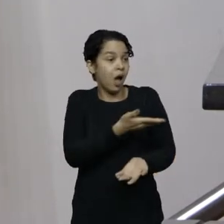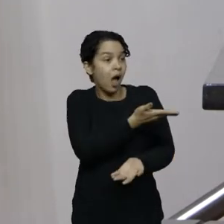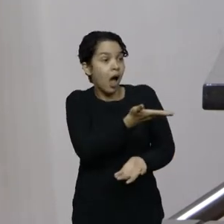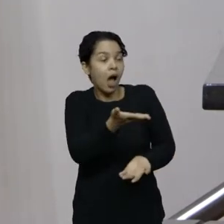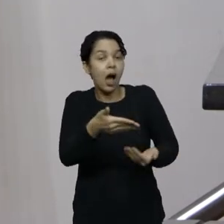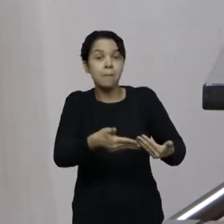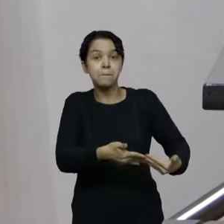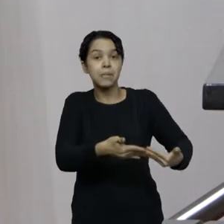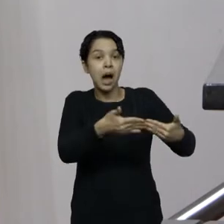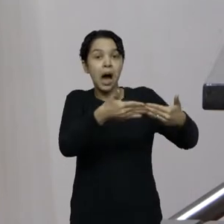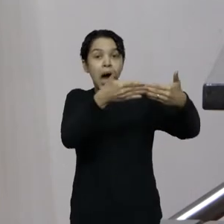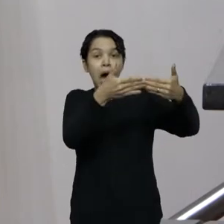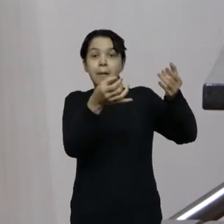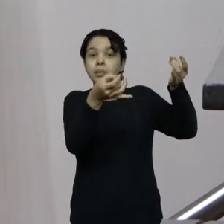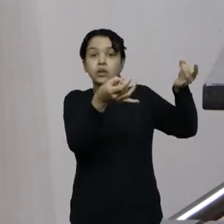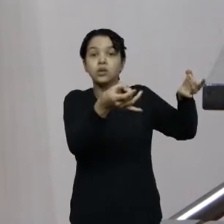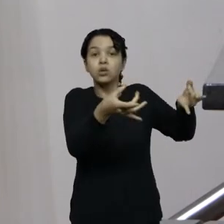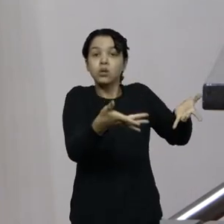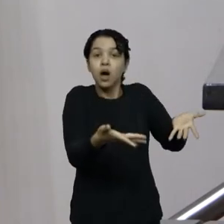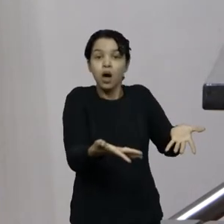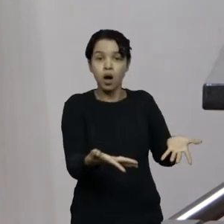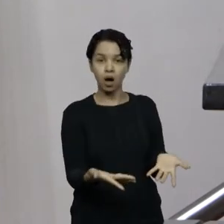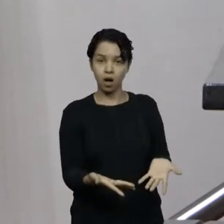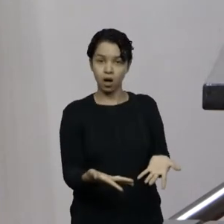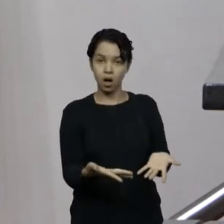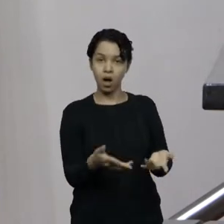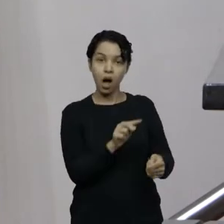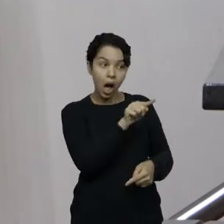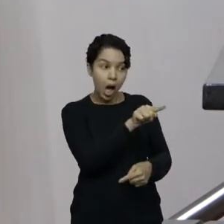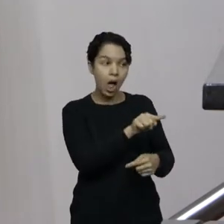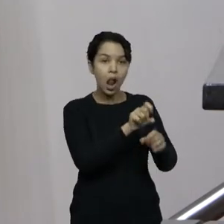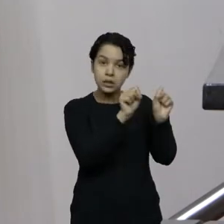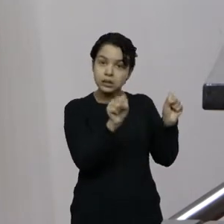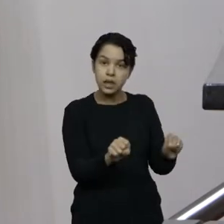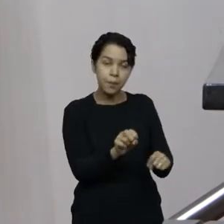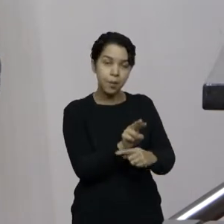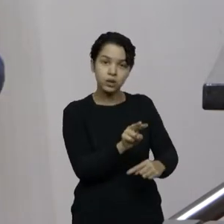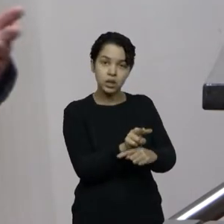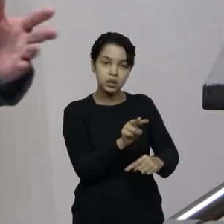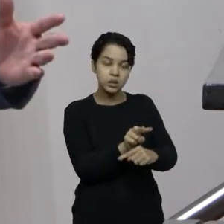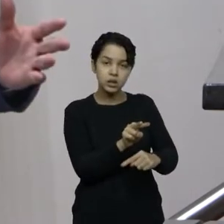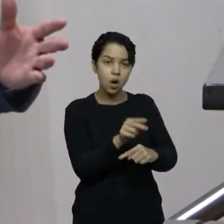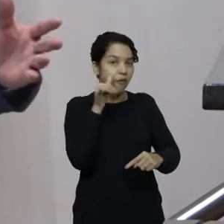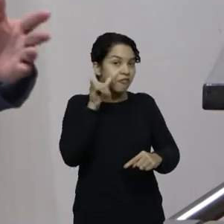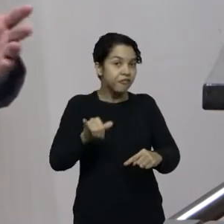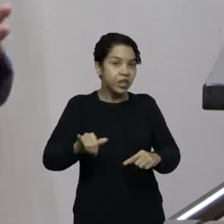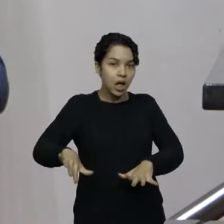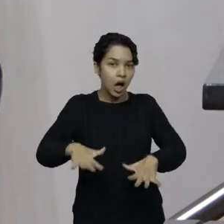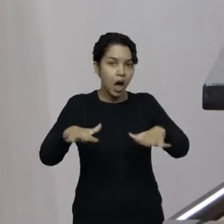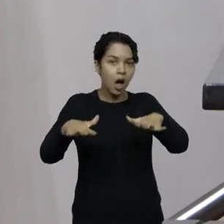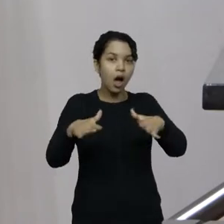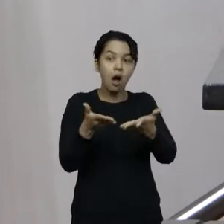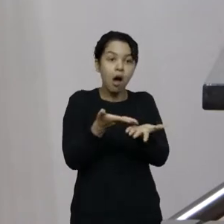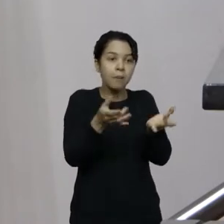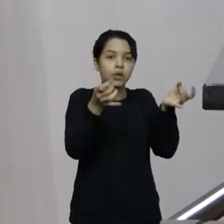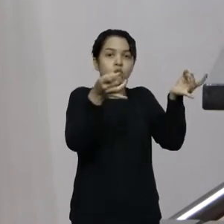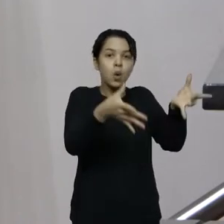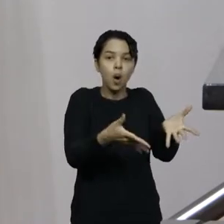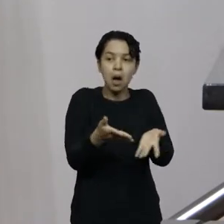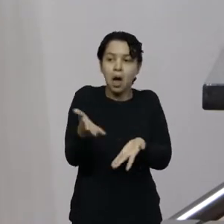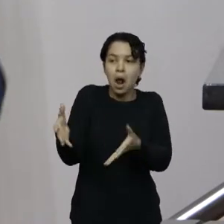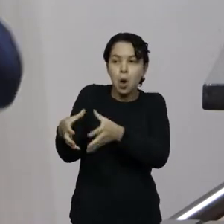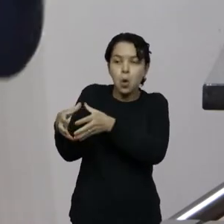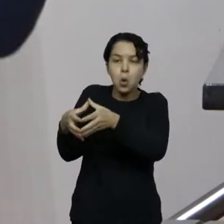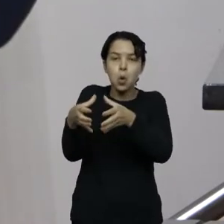barragens completamente abandonadas nosso sistema de proteção de chegar completamente abandonado EA turminha por aí cheque